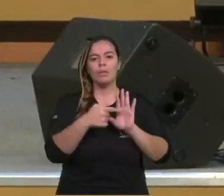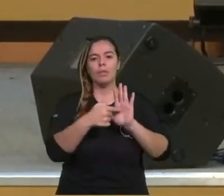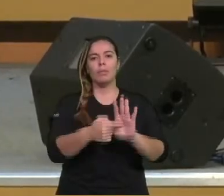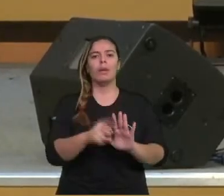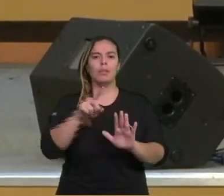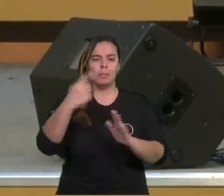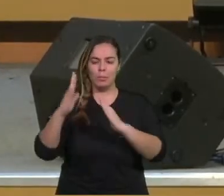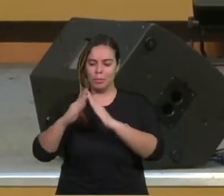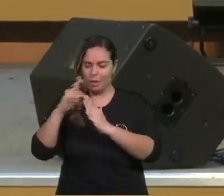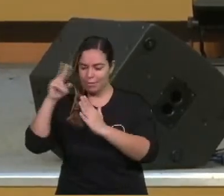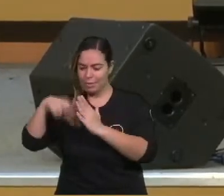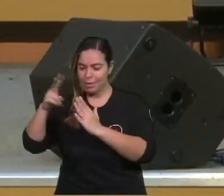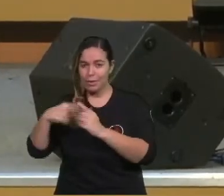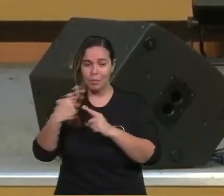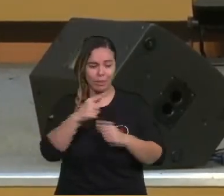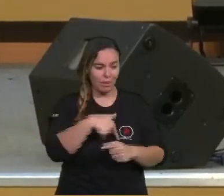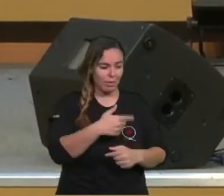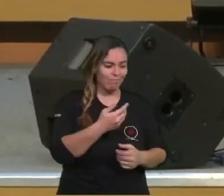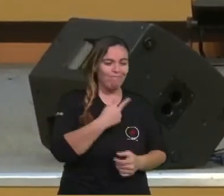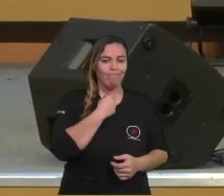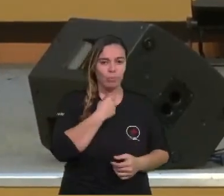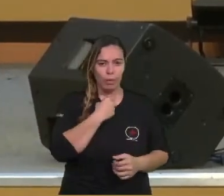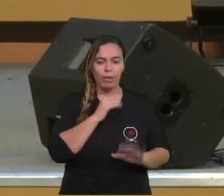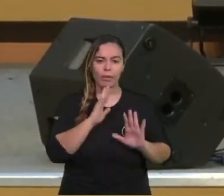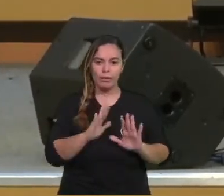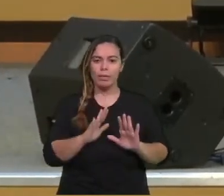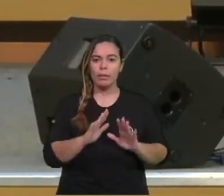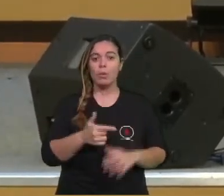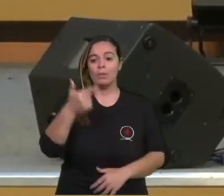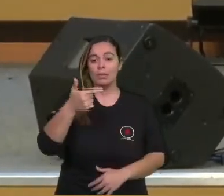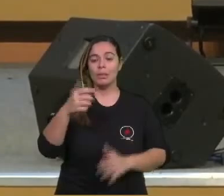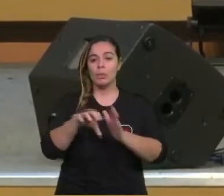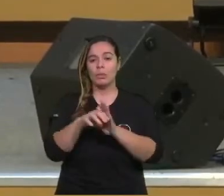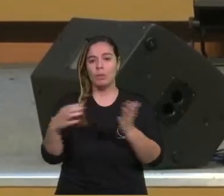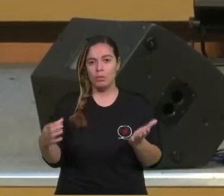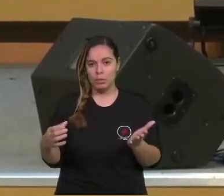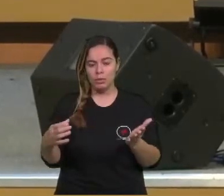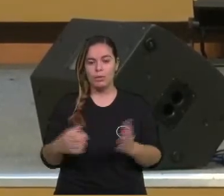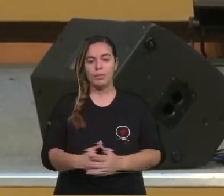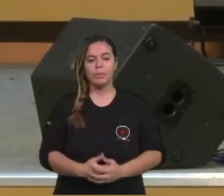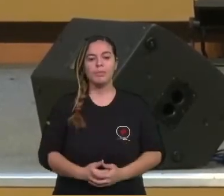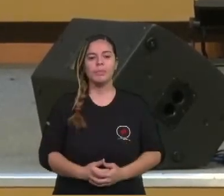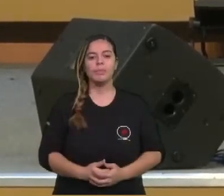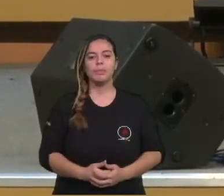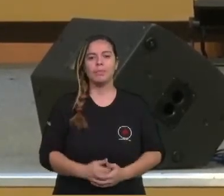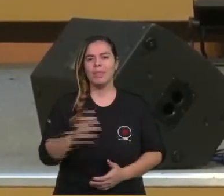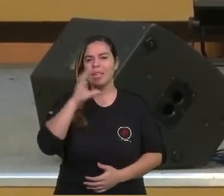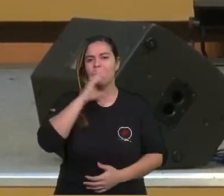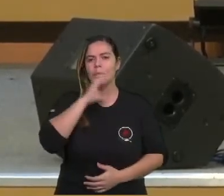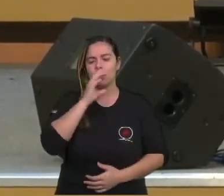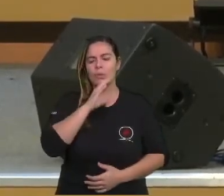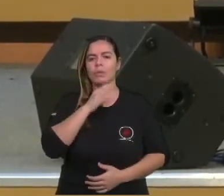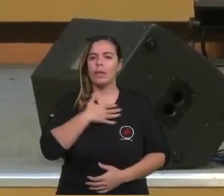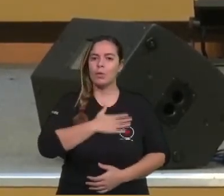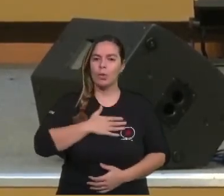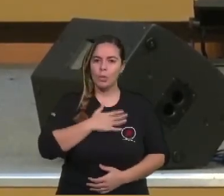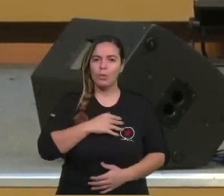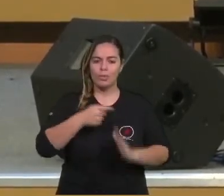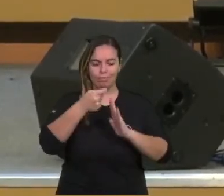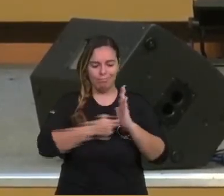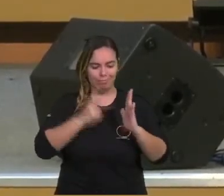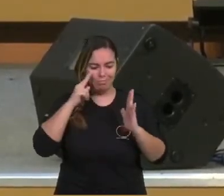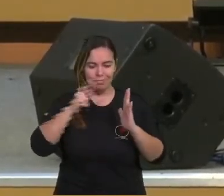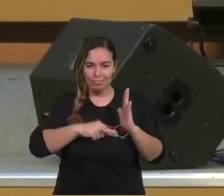assim em casa, porque aqui nós não temos como ler tudo. Ok? Segunda Crônicas. rapidinho, eu gosto demais desse